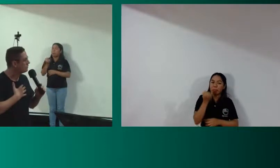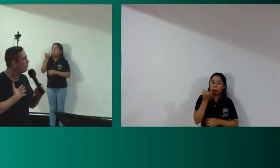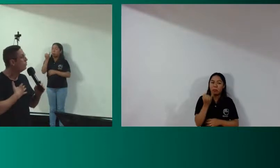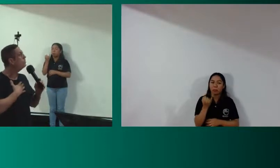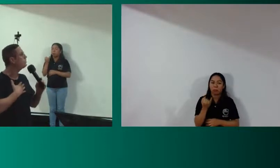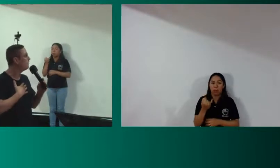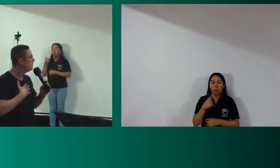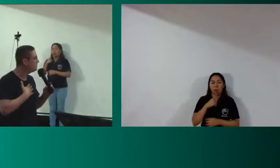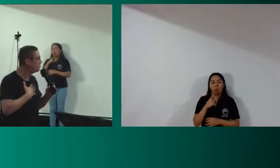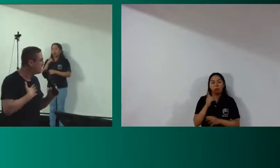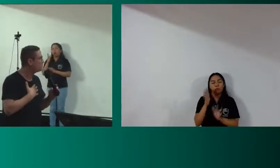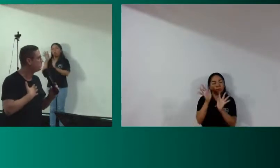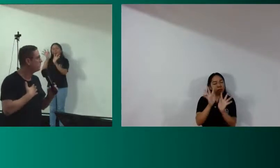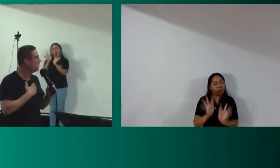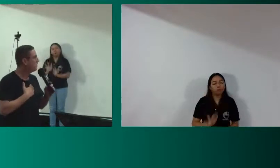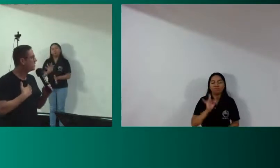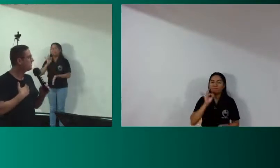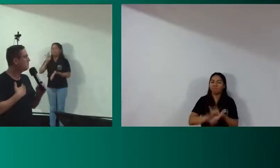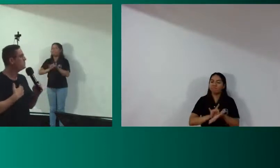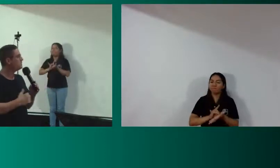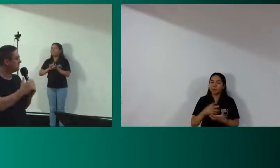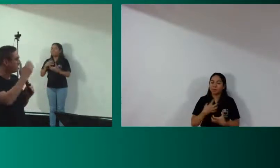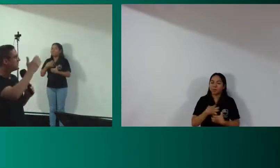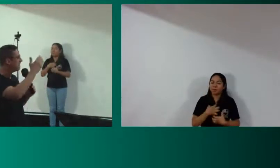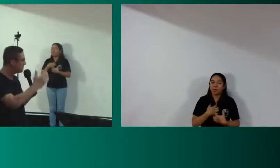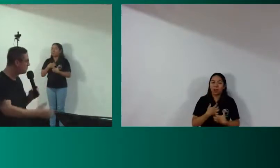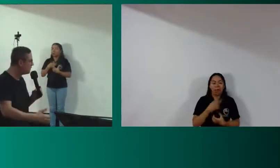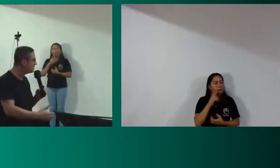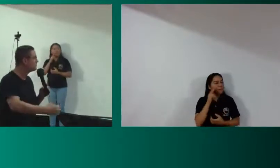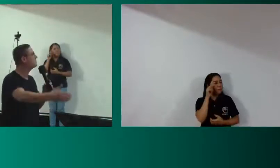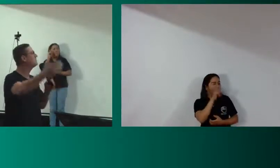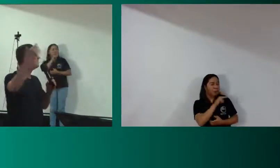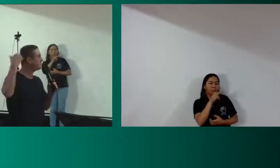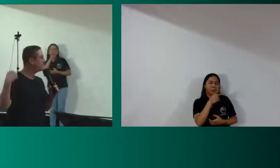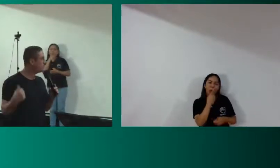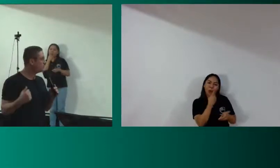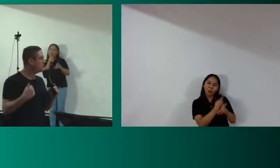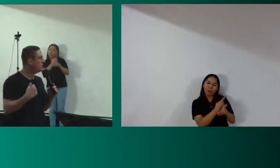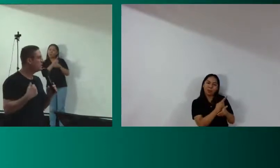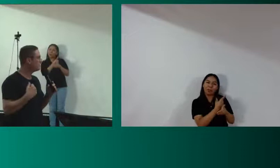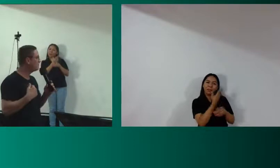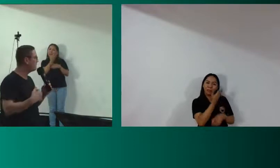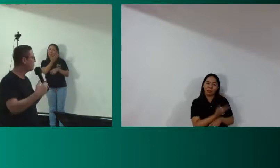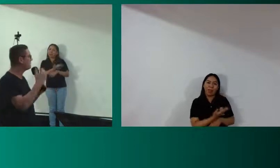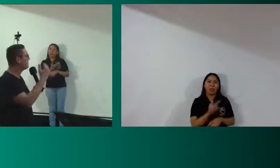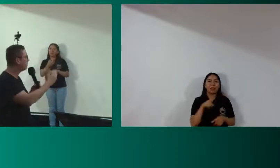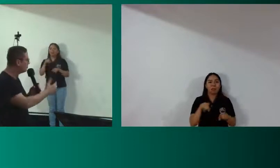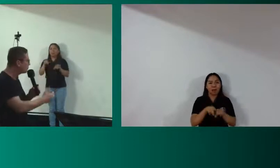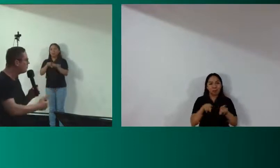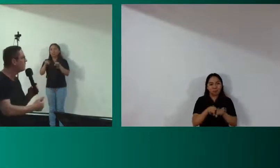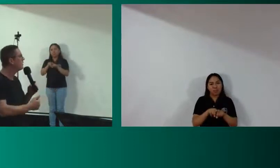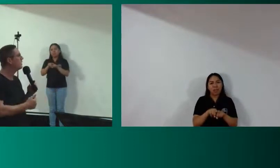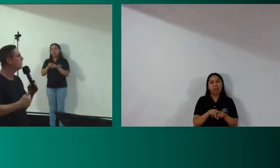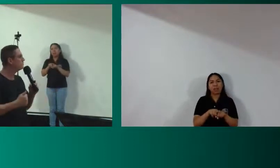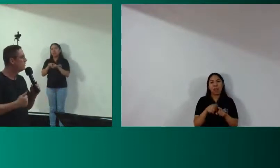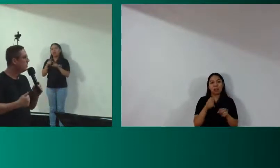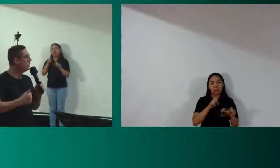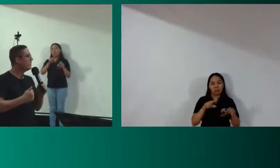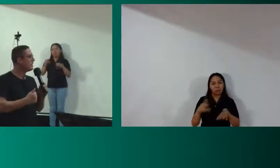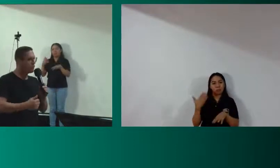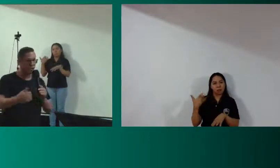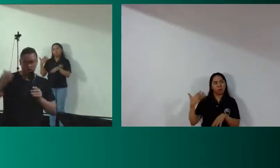Ninha eu tô muito feliz mesmo sabe de te ver aqui nessa mesa de ter sido recebido na semana passada com os